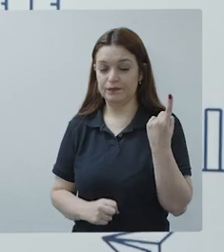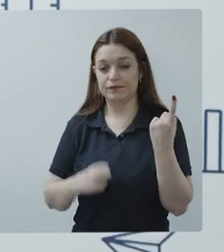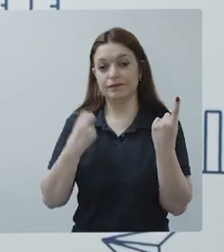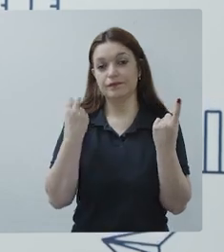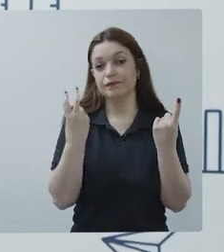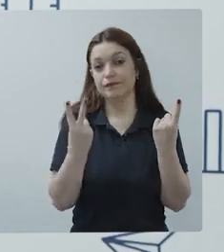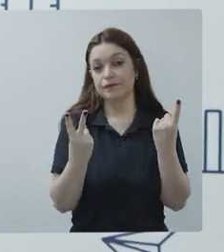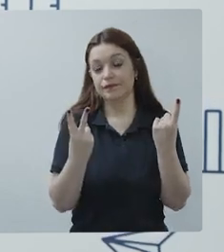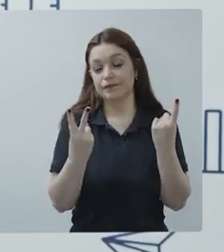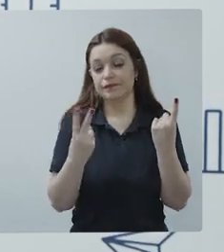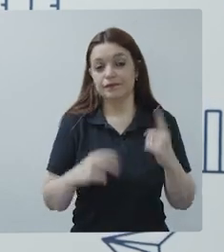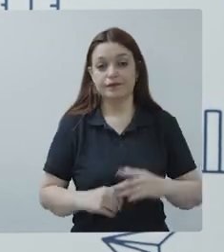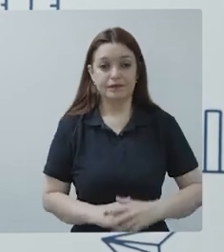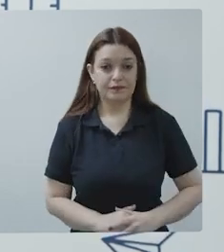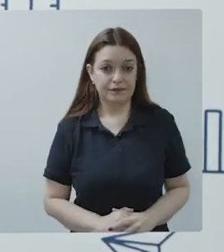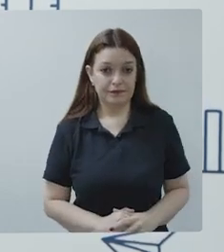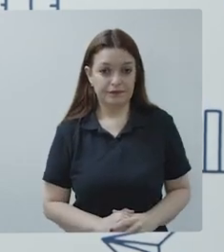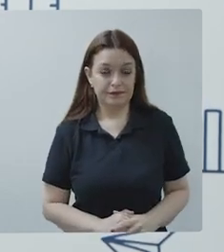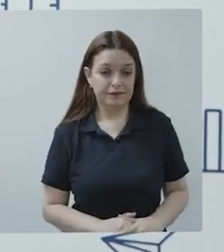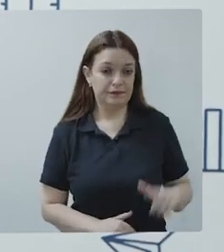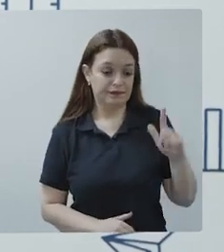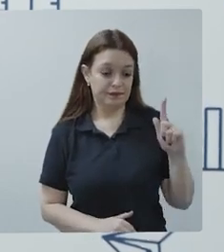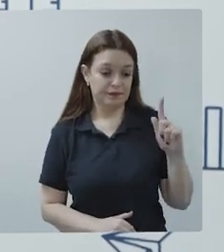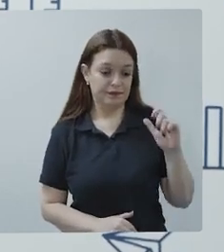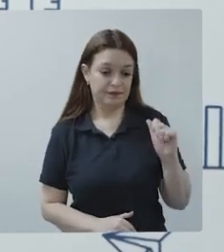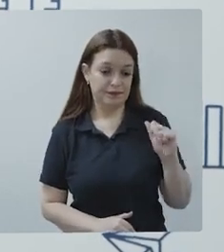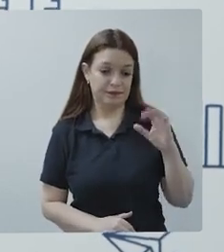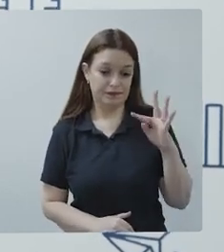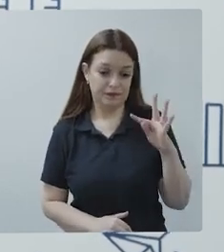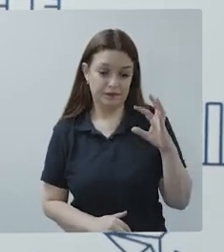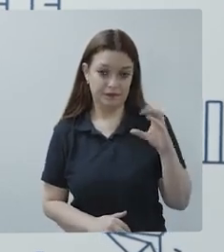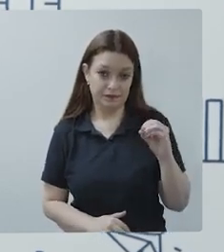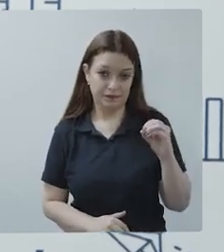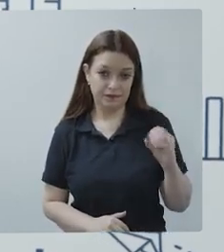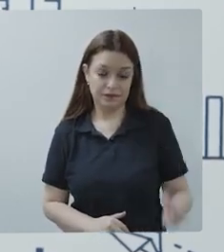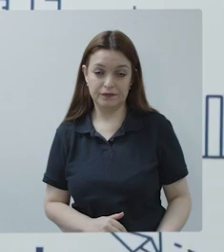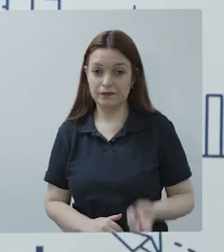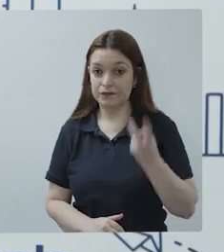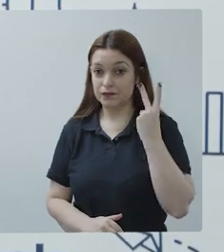1, 2 sílabas. Então, a palavra gato é formada por